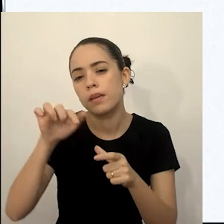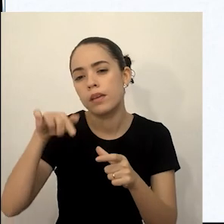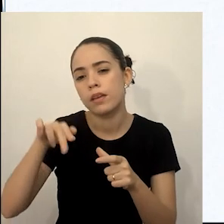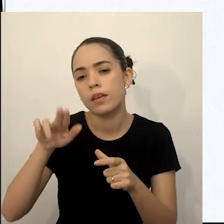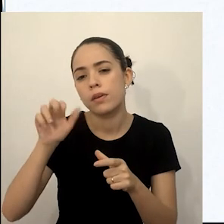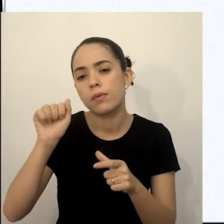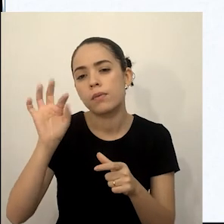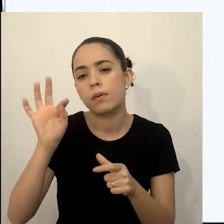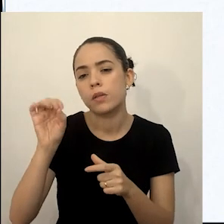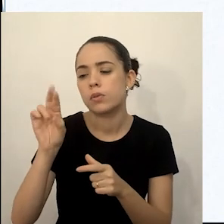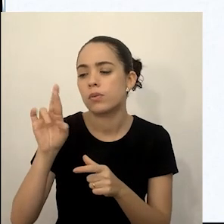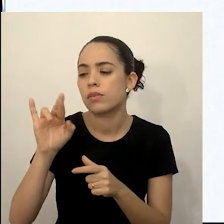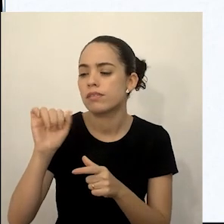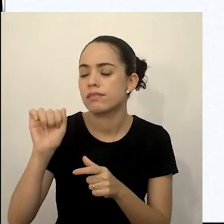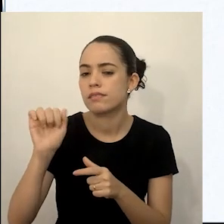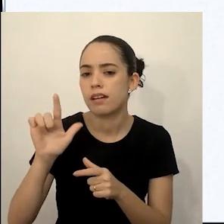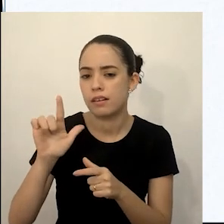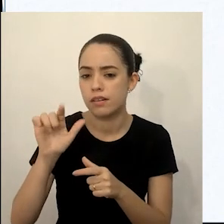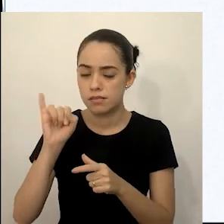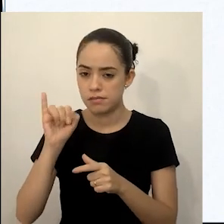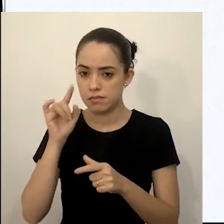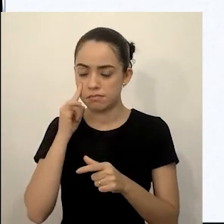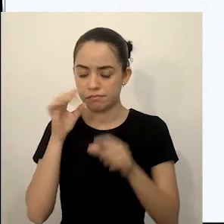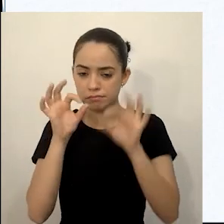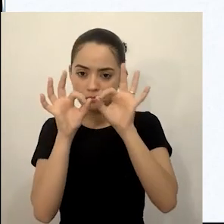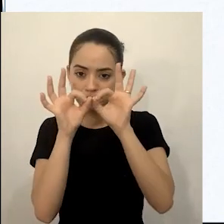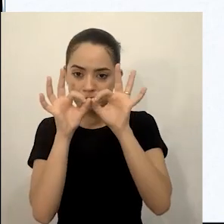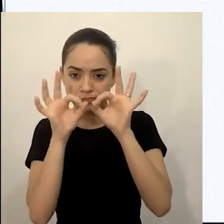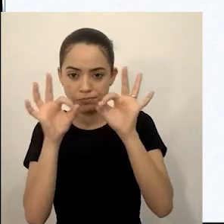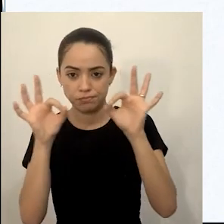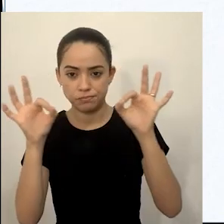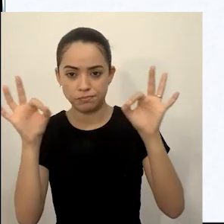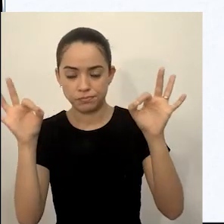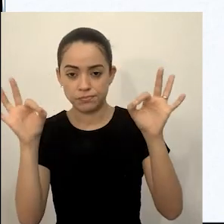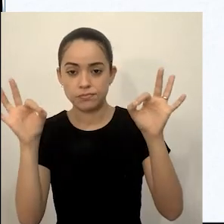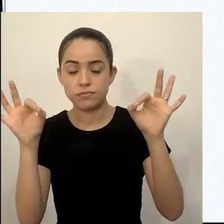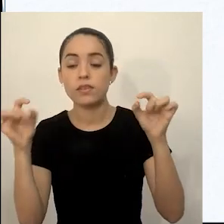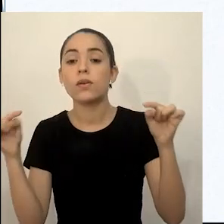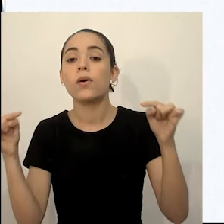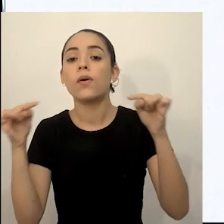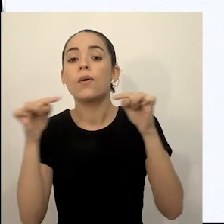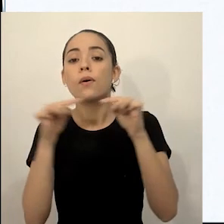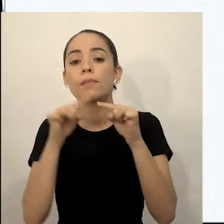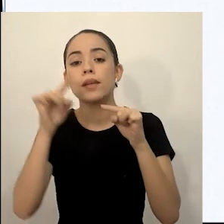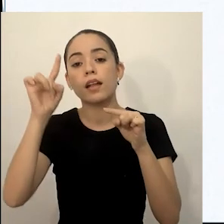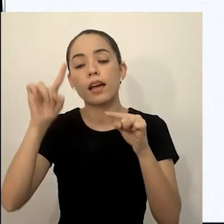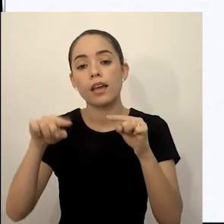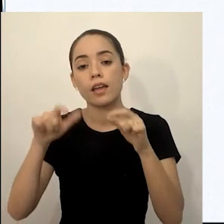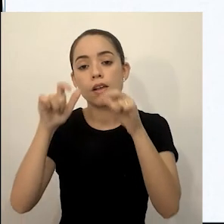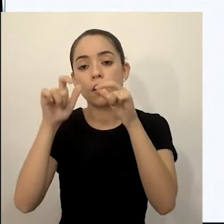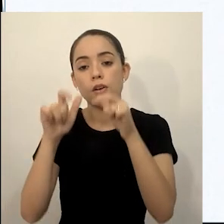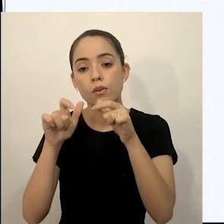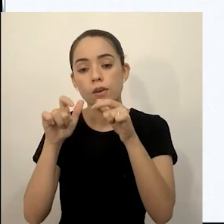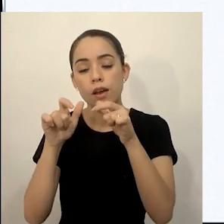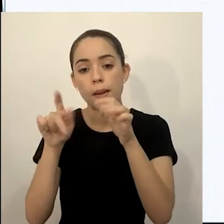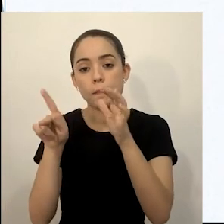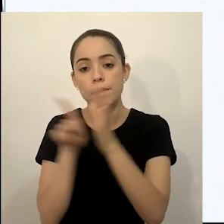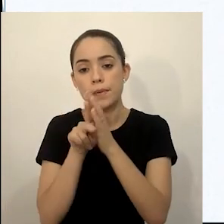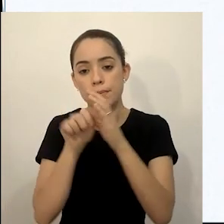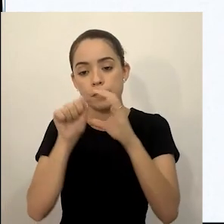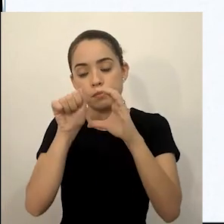equatorial, que no sentido caudal irá formar a região